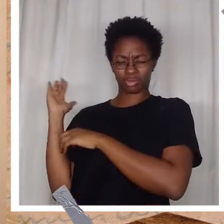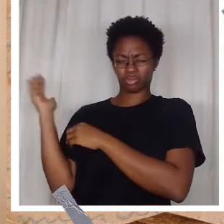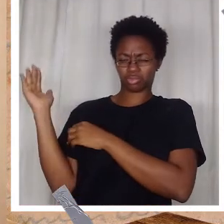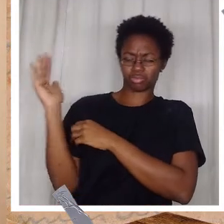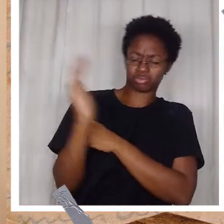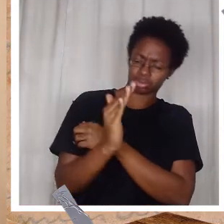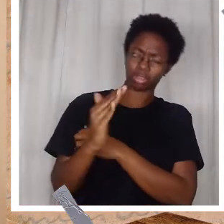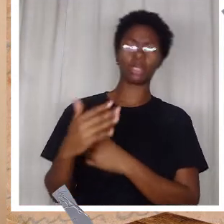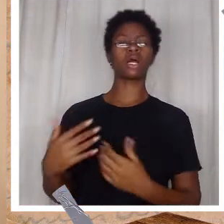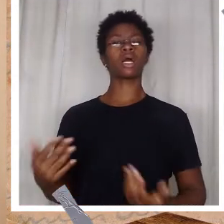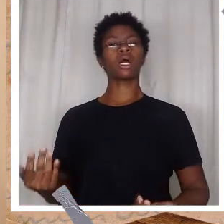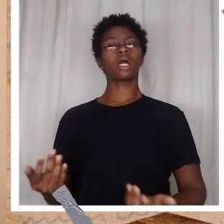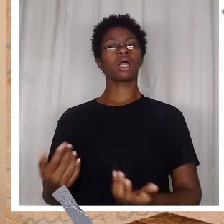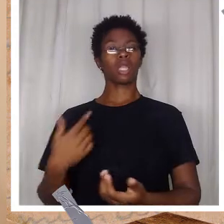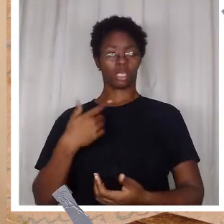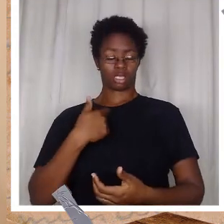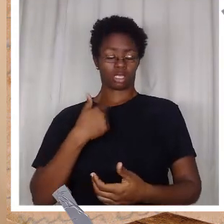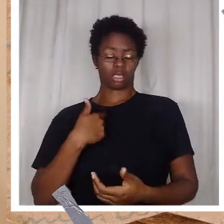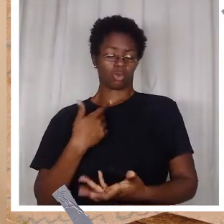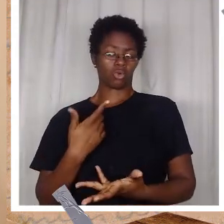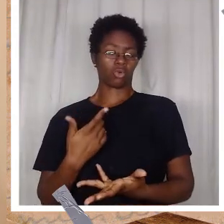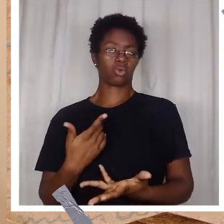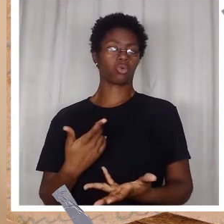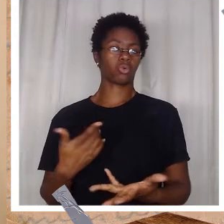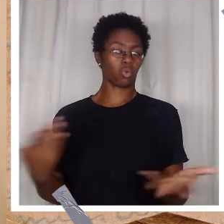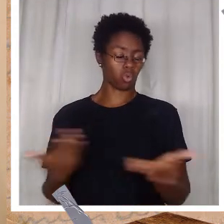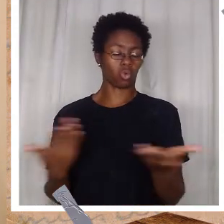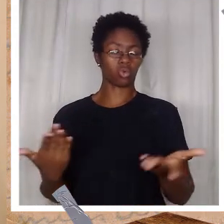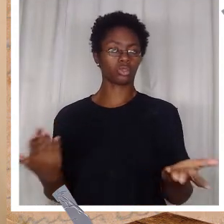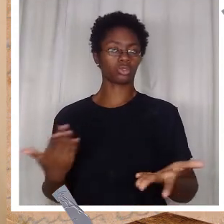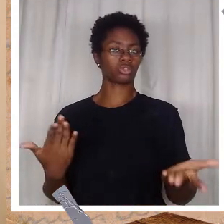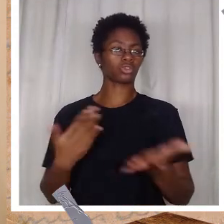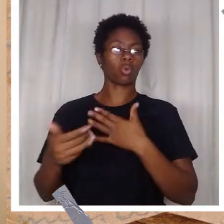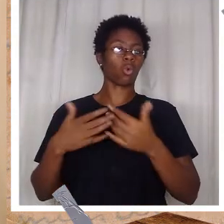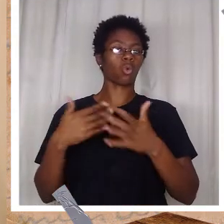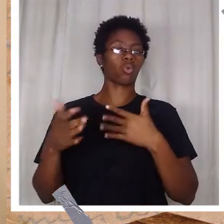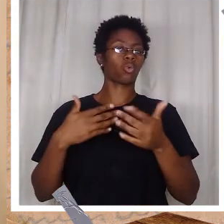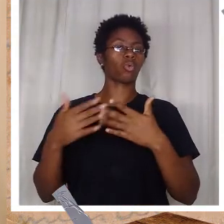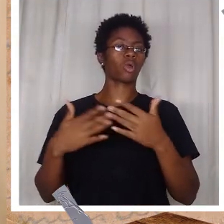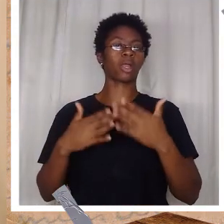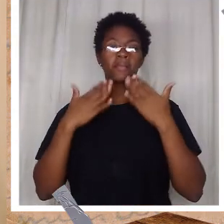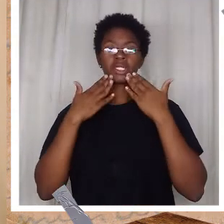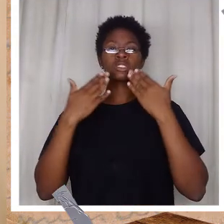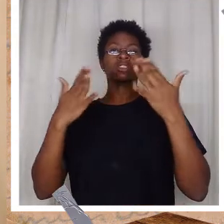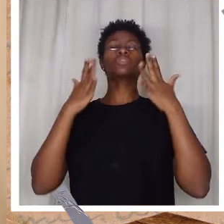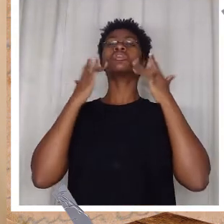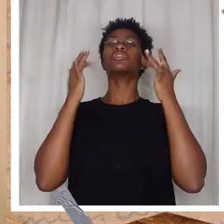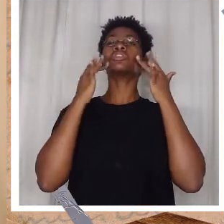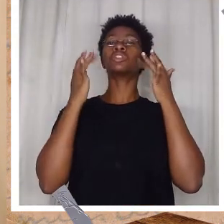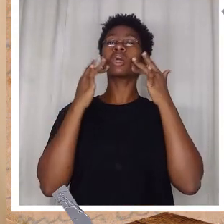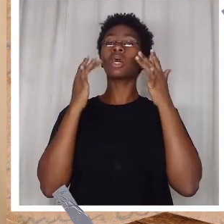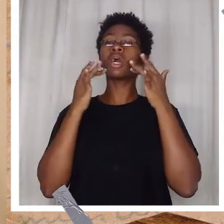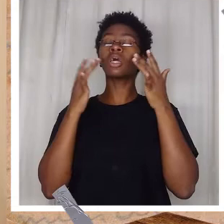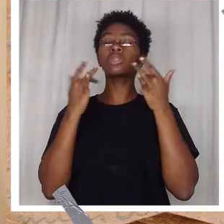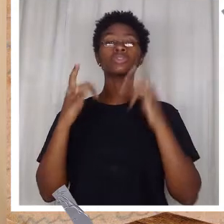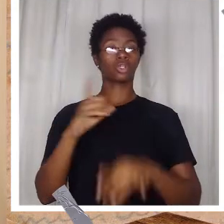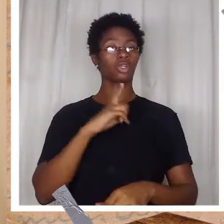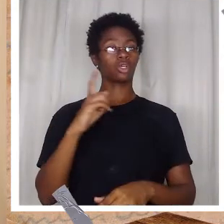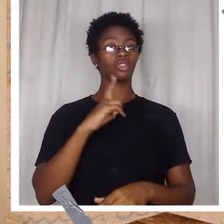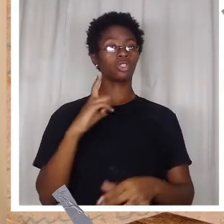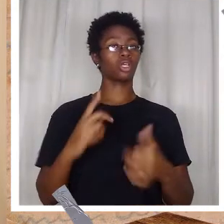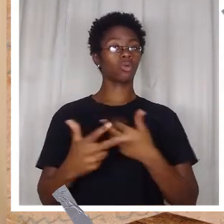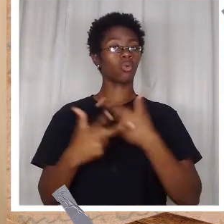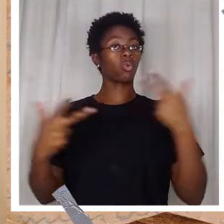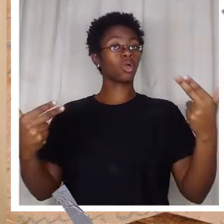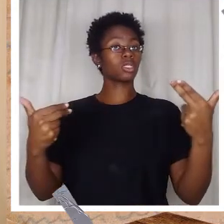tolerantes e mais receptivos. Hoje, qualquer espetáculo, você tem algo que você